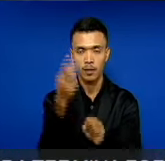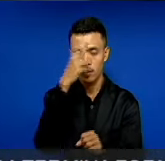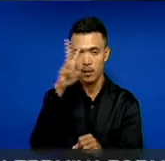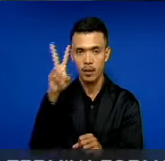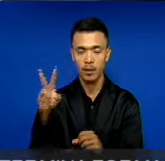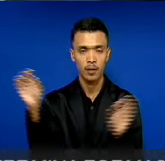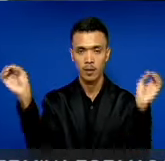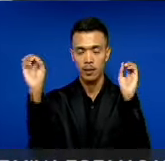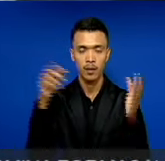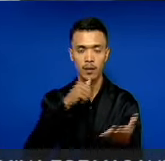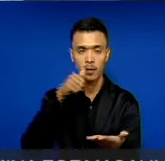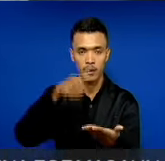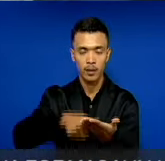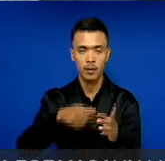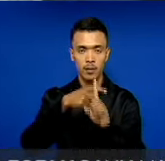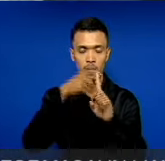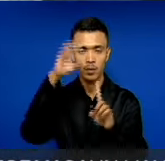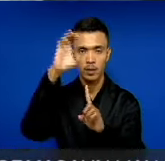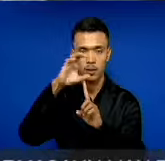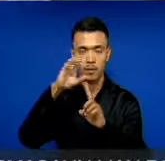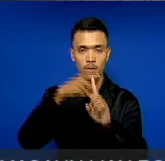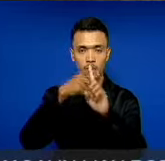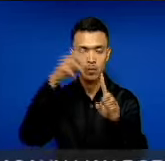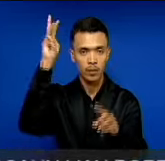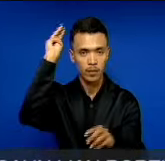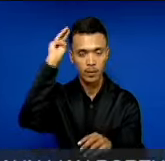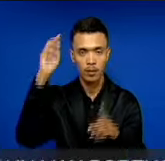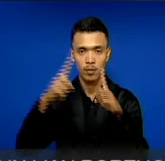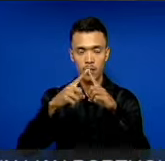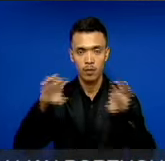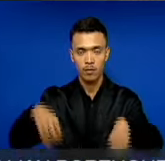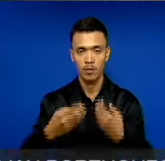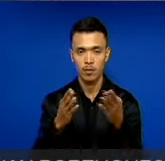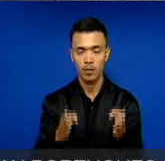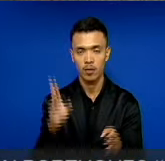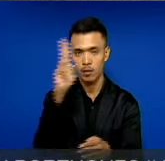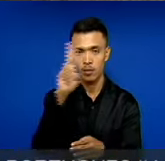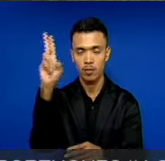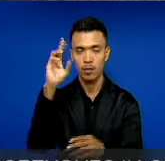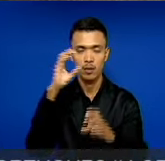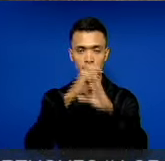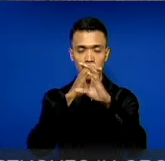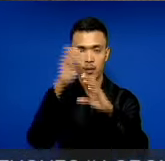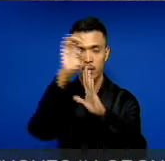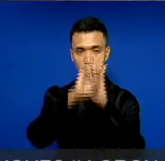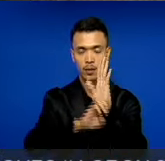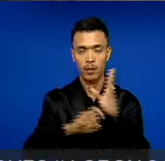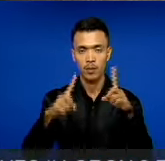la carta autorização hosi superior cada ministério ba funcionário sira utiliza careta Estado e férias no fim de